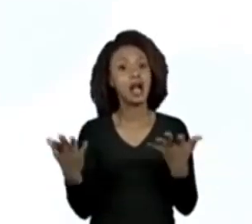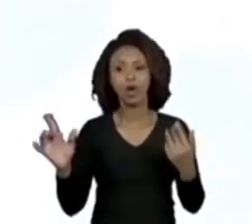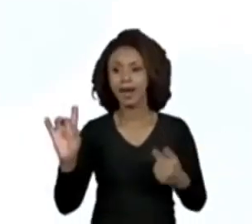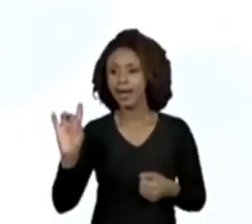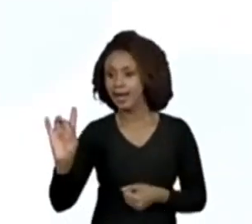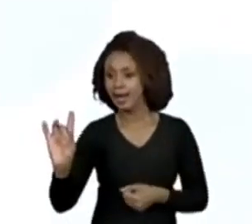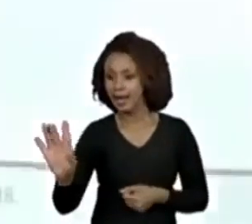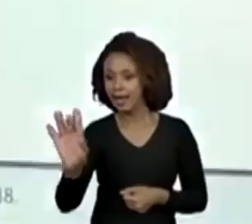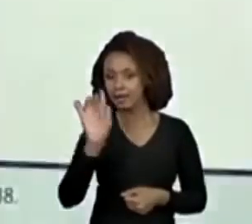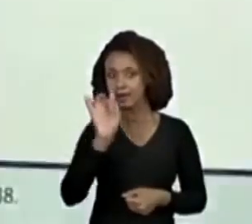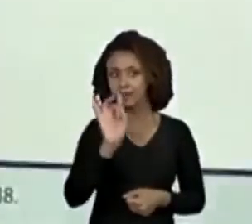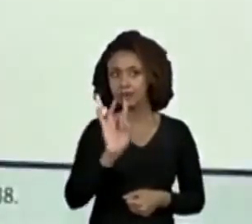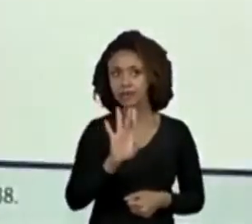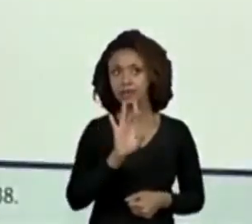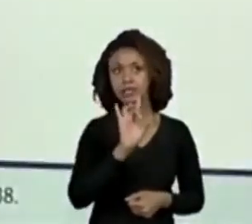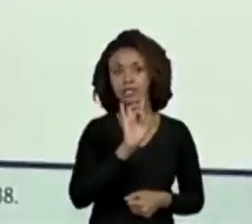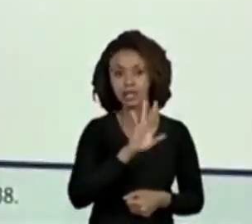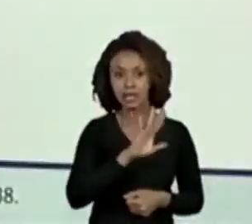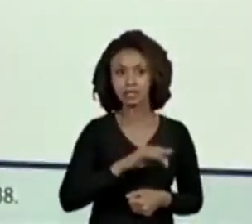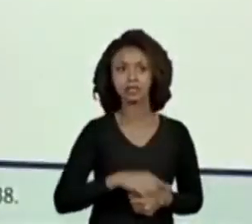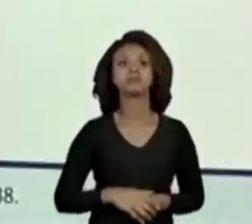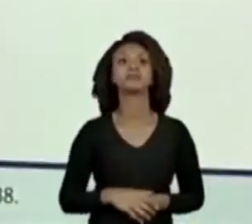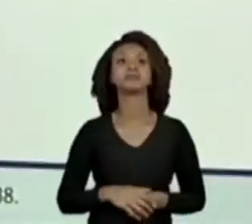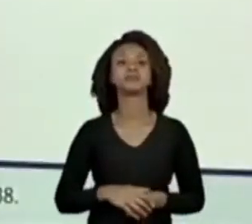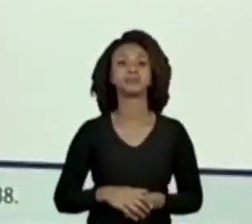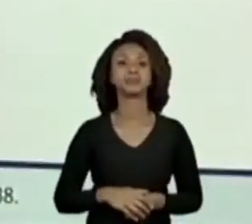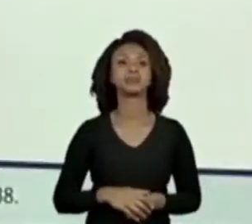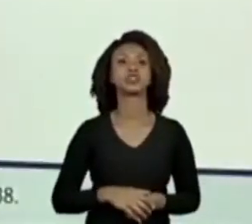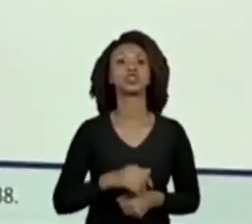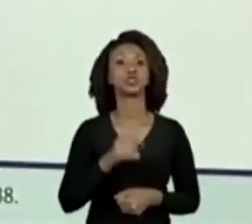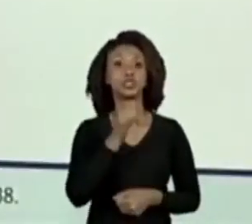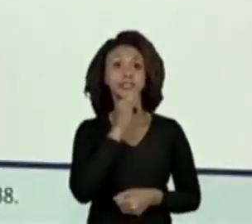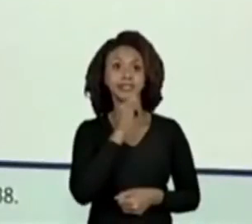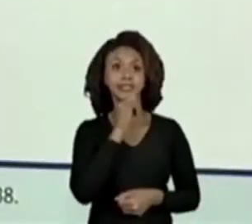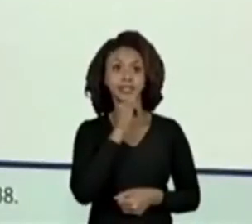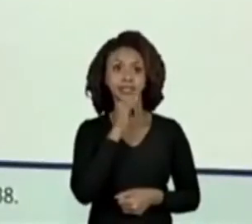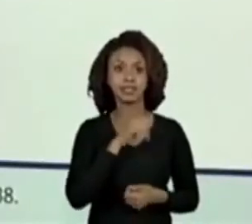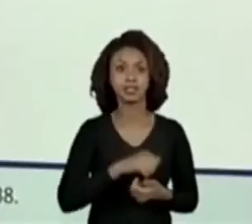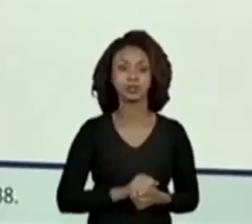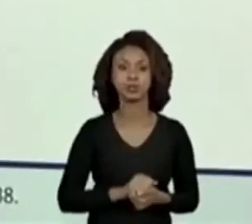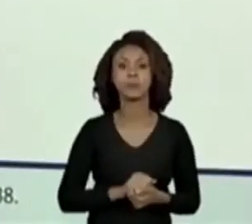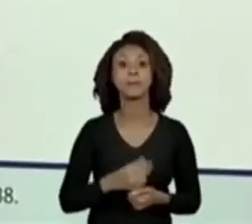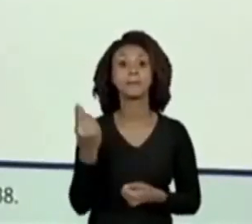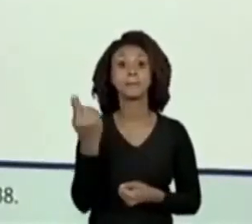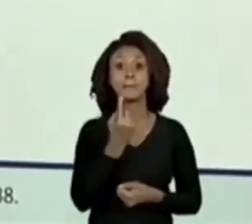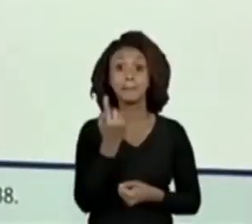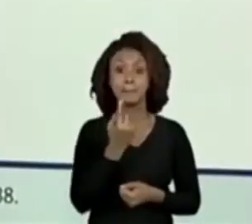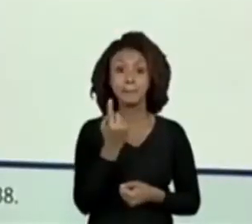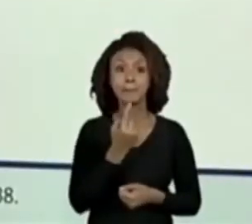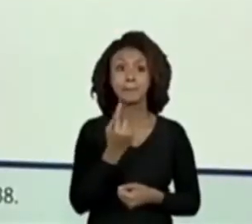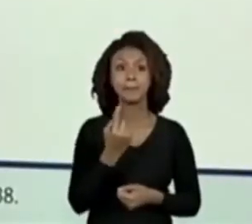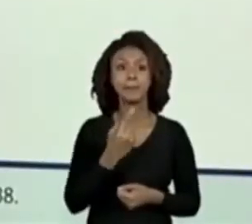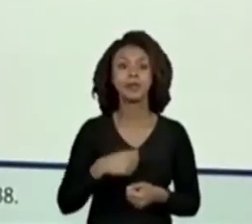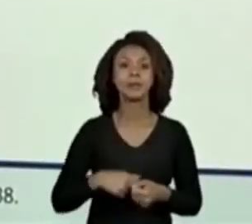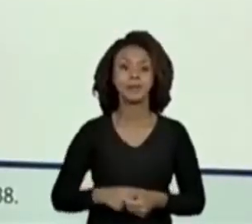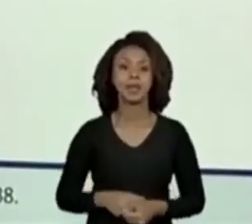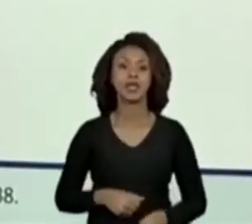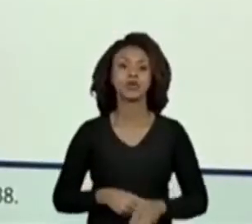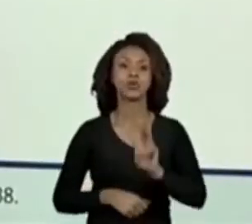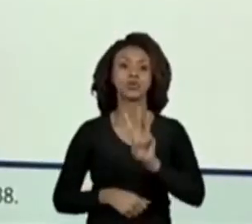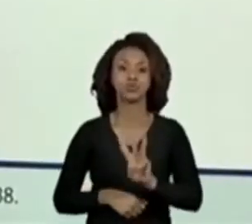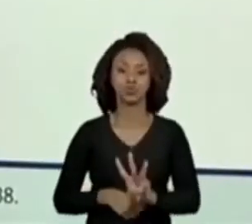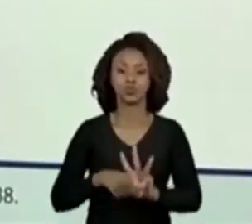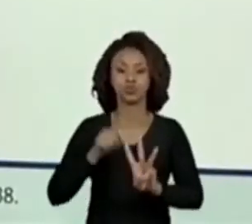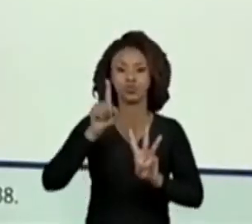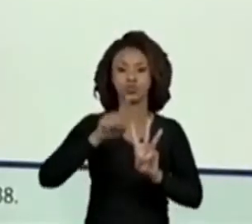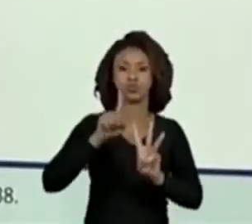unidades. Eu vou somar as dezenas aqui, ó. Somo as dezenas. E somo as